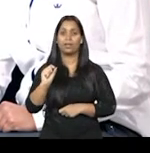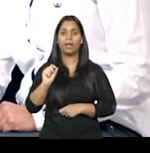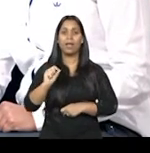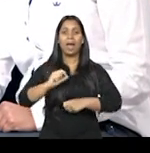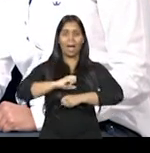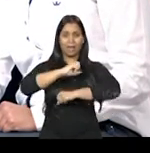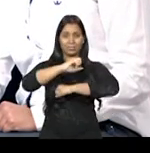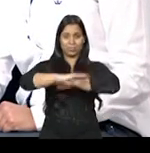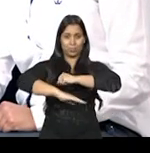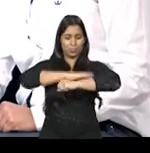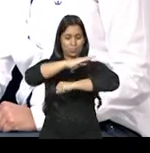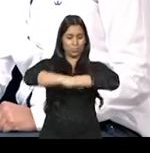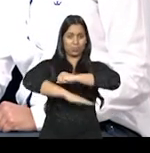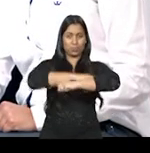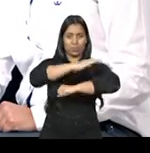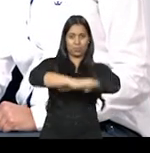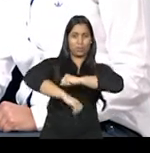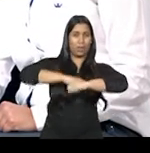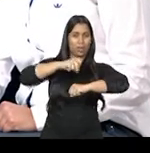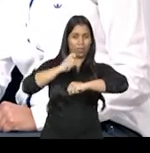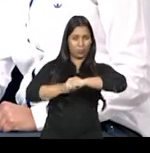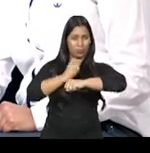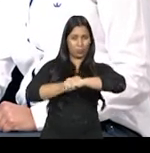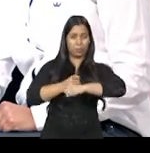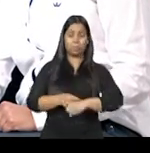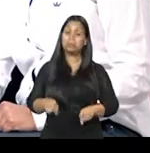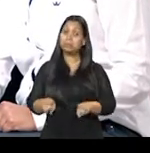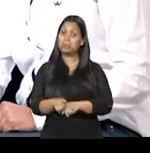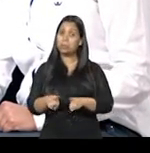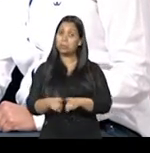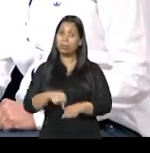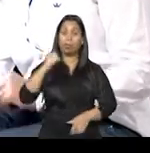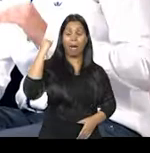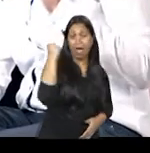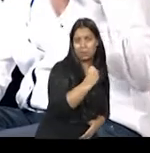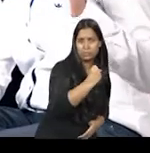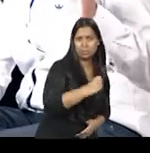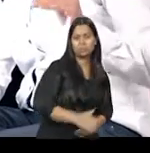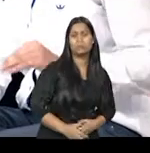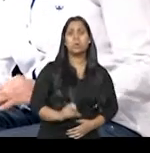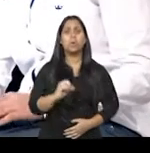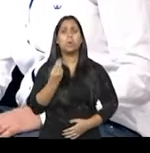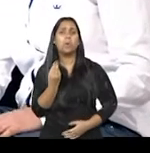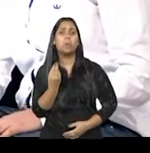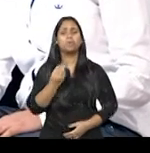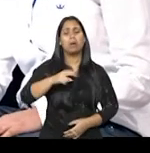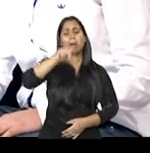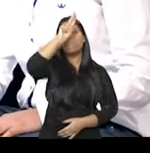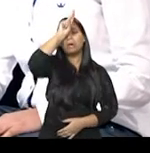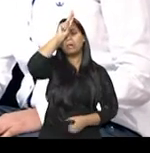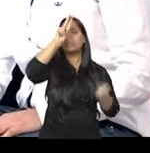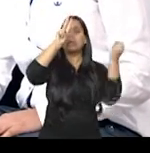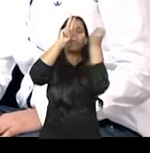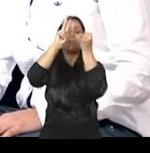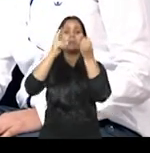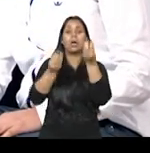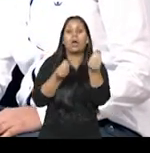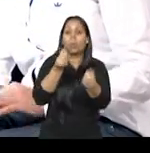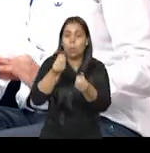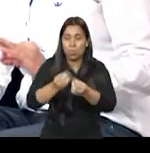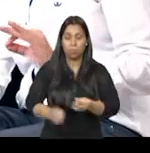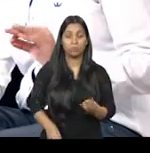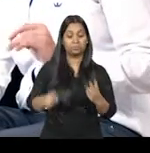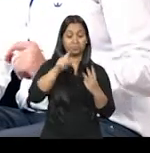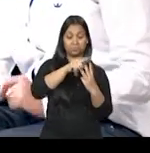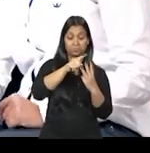Estátuas. Outro nome possível é O Assassinato e também Como Matar Baratas. Farei então pelo